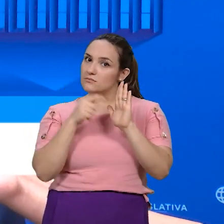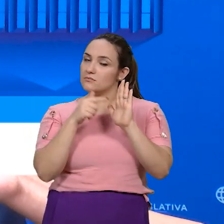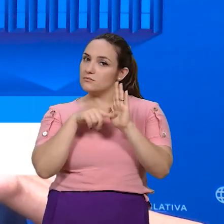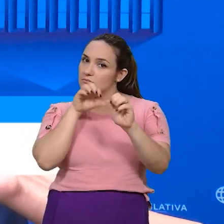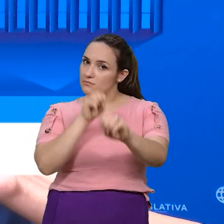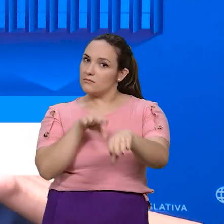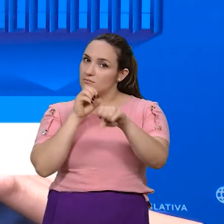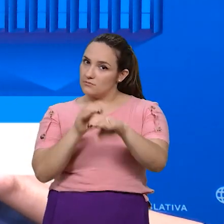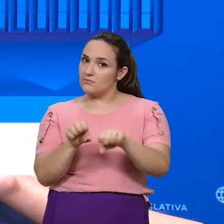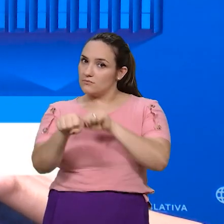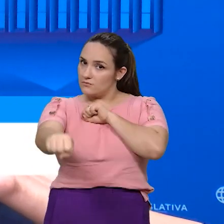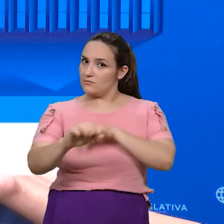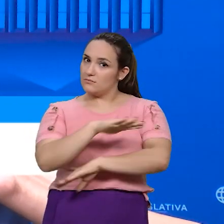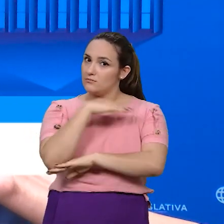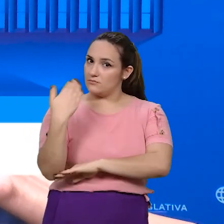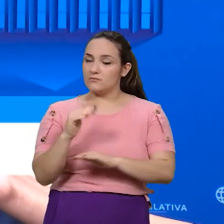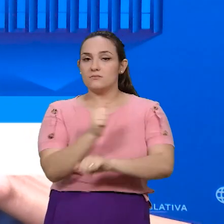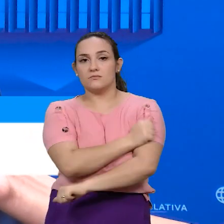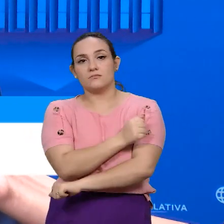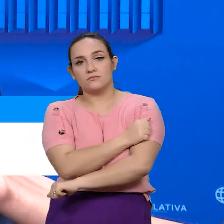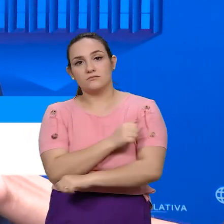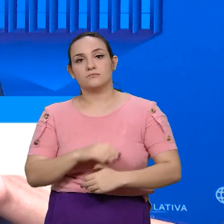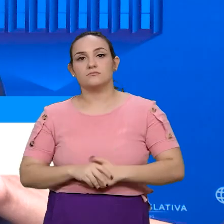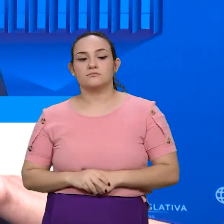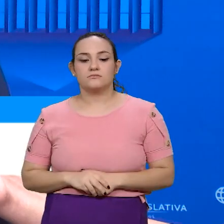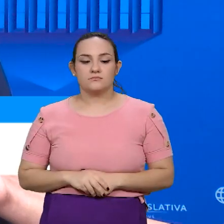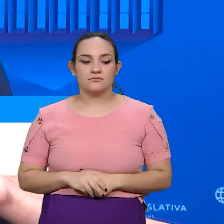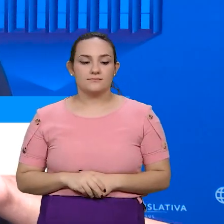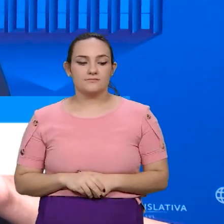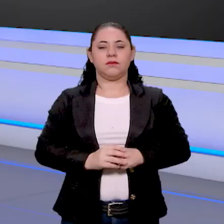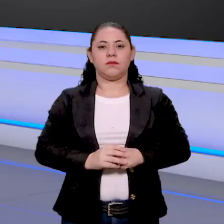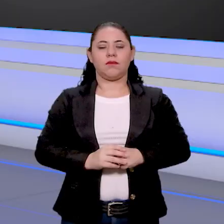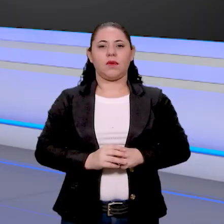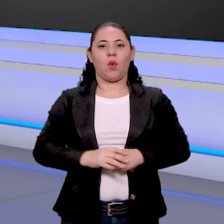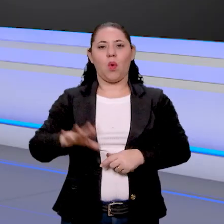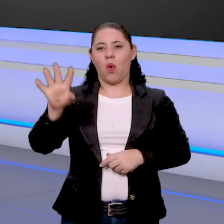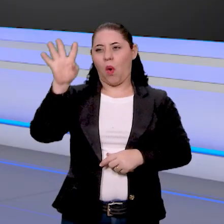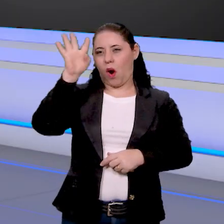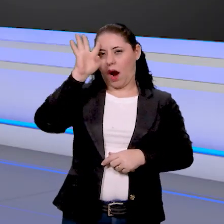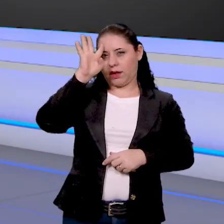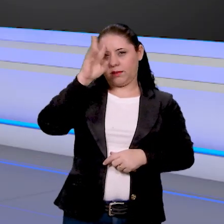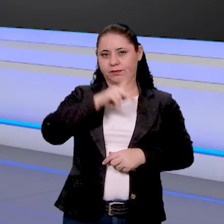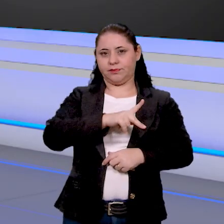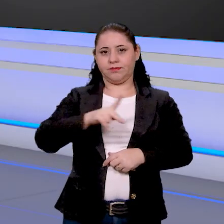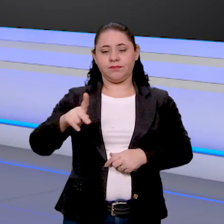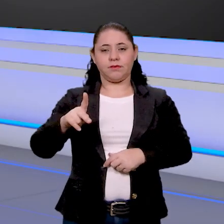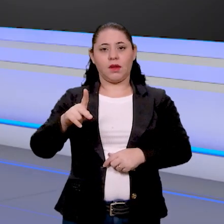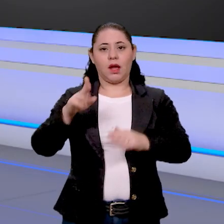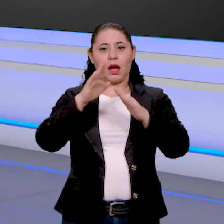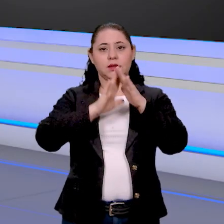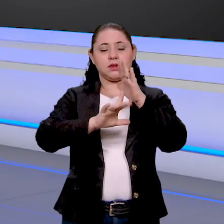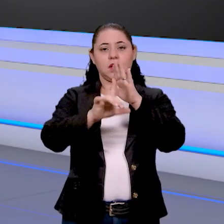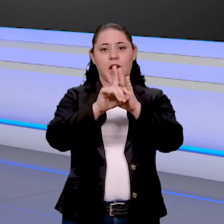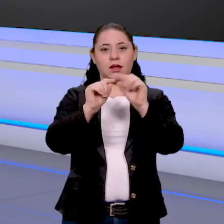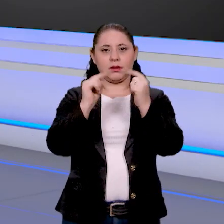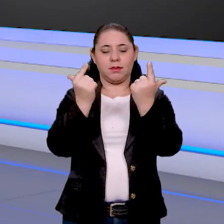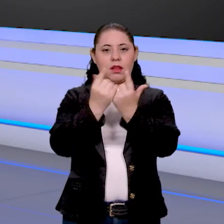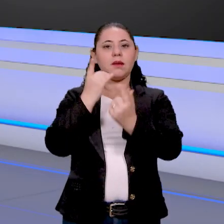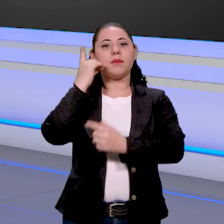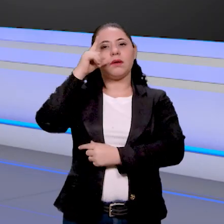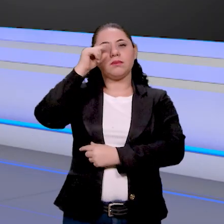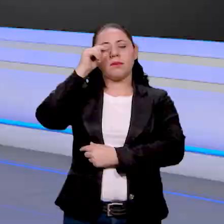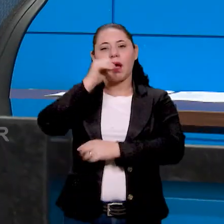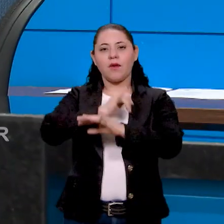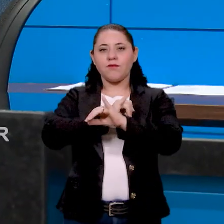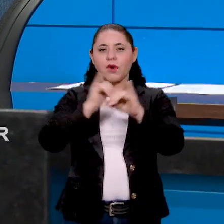bem pensado para uma formação integral dos nossos alunos. E na última quarta-feira, o presidente da Casa, deputado